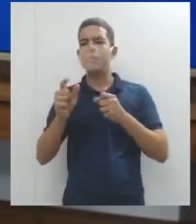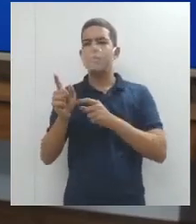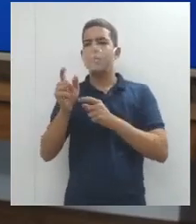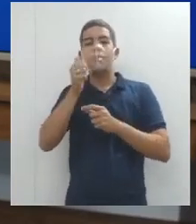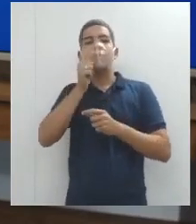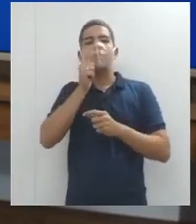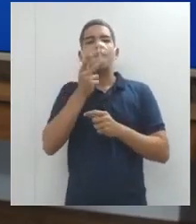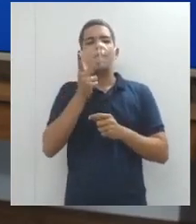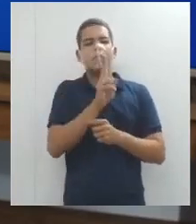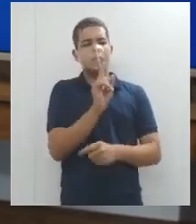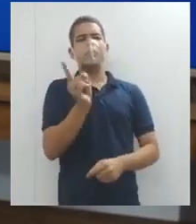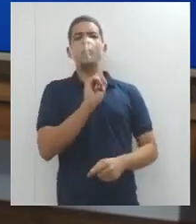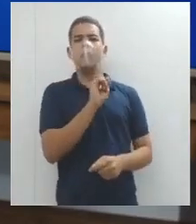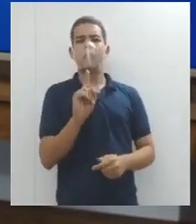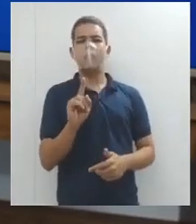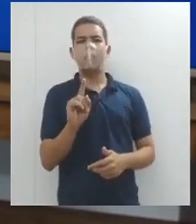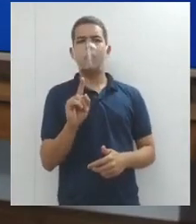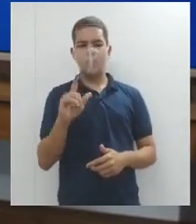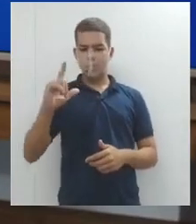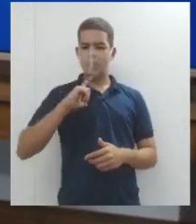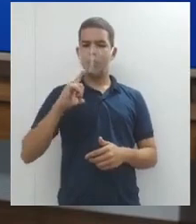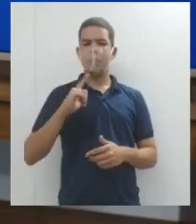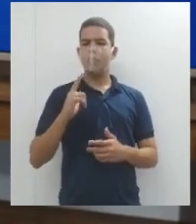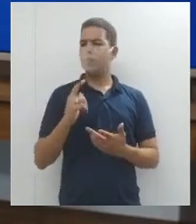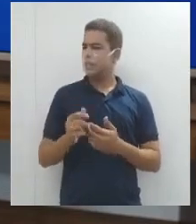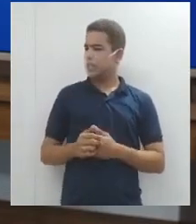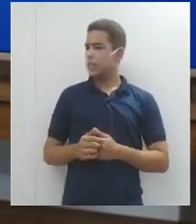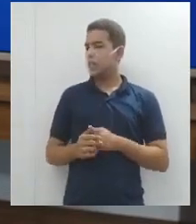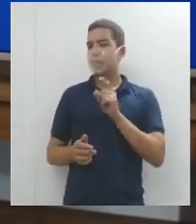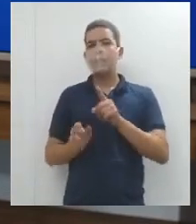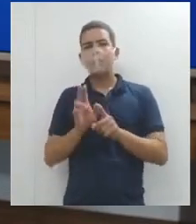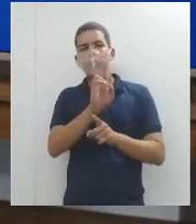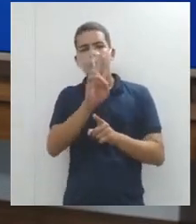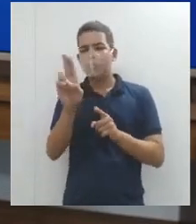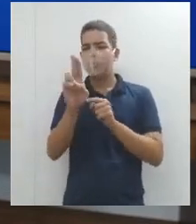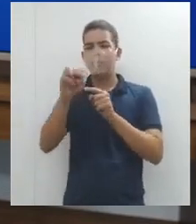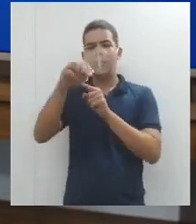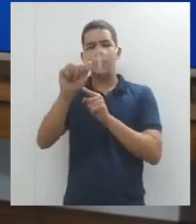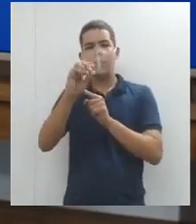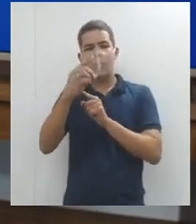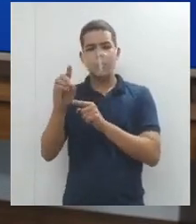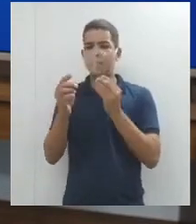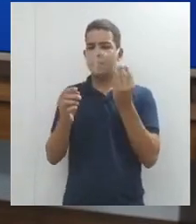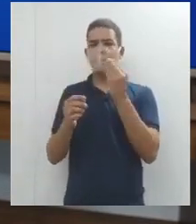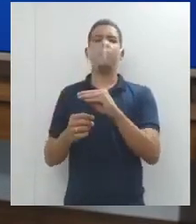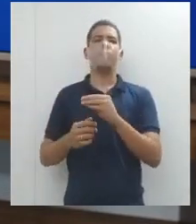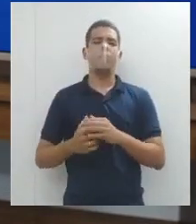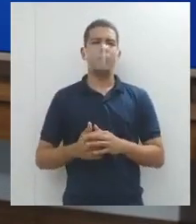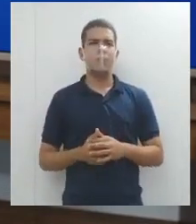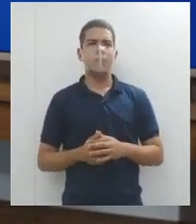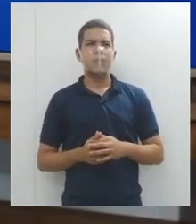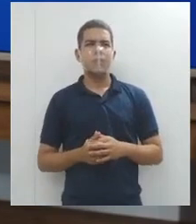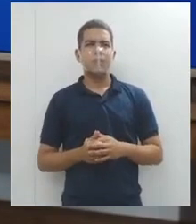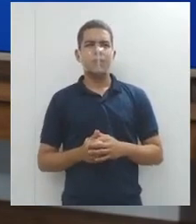A ação negativa está sendo nomeada pela palavra não, tá certo? Então,